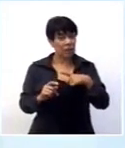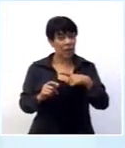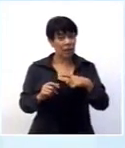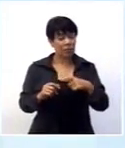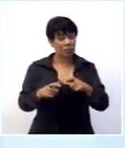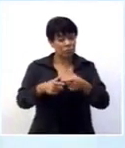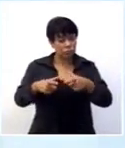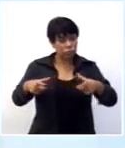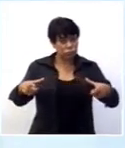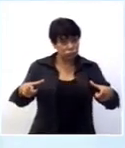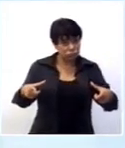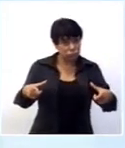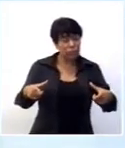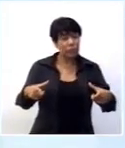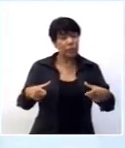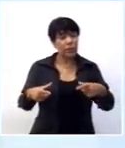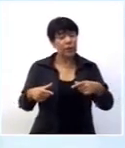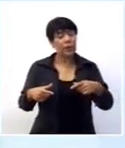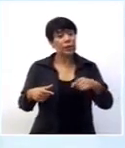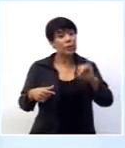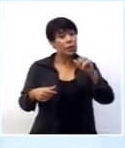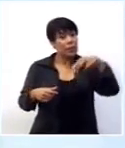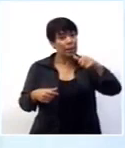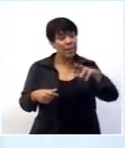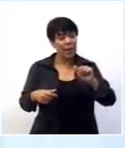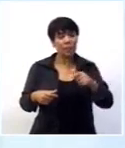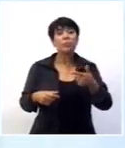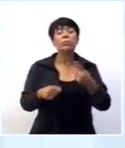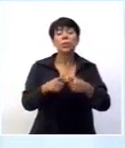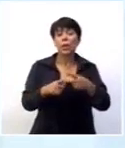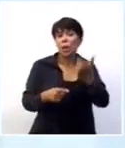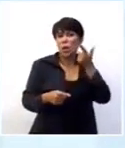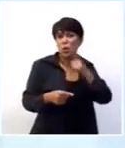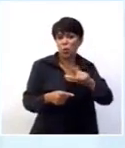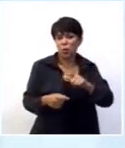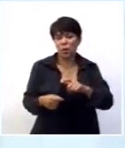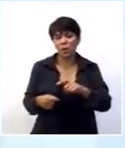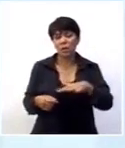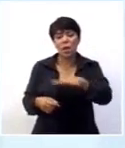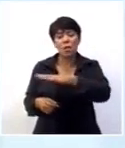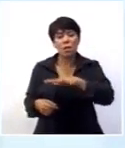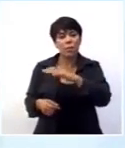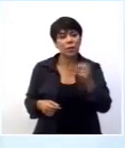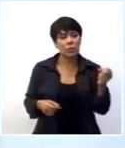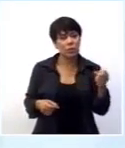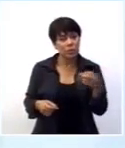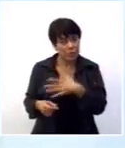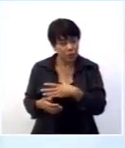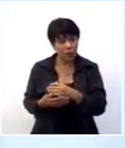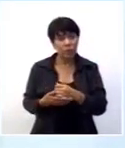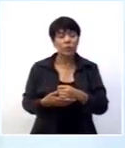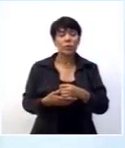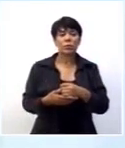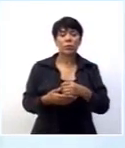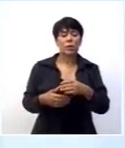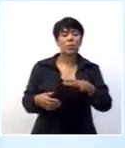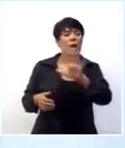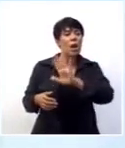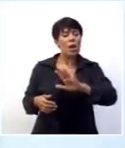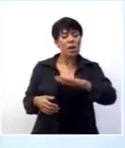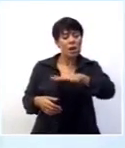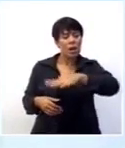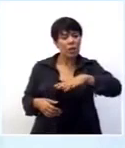expansão do Império Egípcio, eles vão conquistar novas regiões, principalmente ali a Núbia, né, a região mais ao sul, rica em